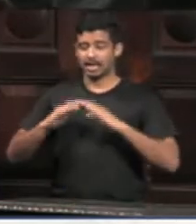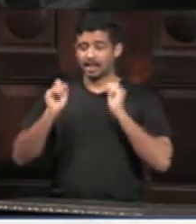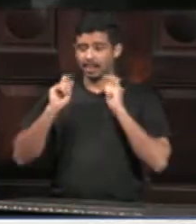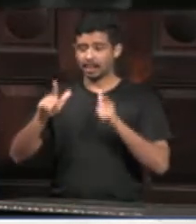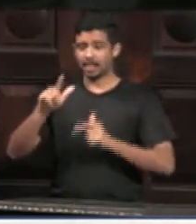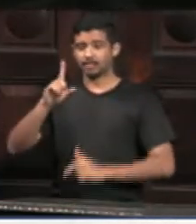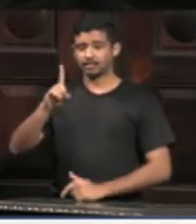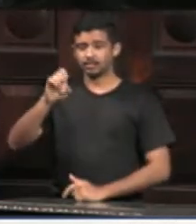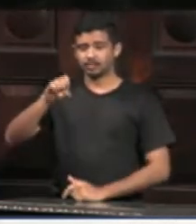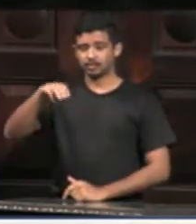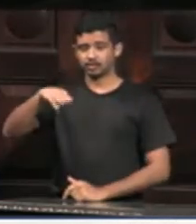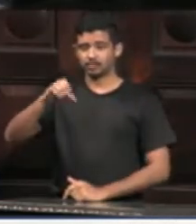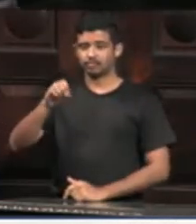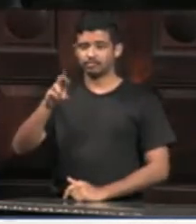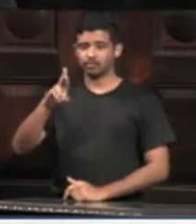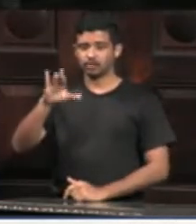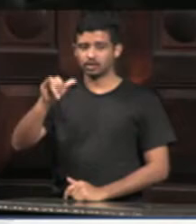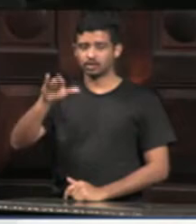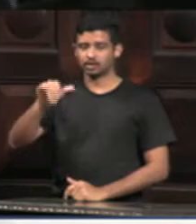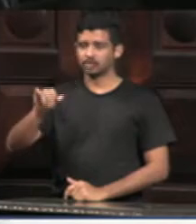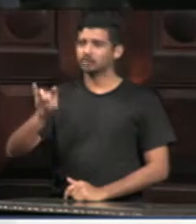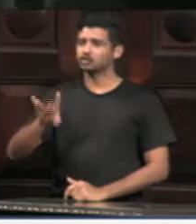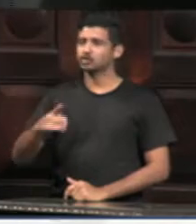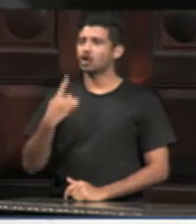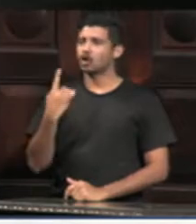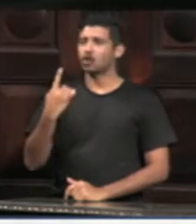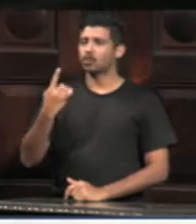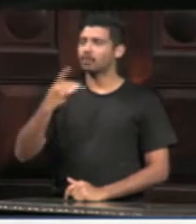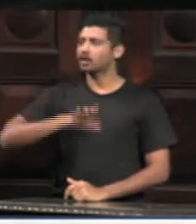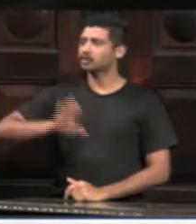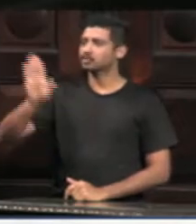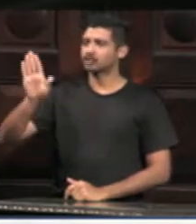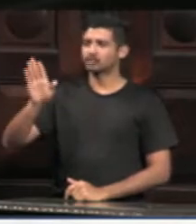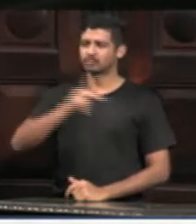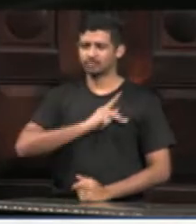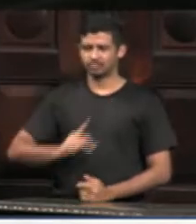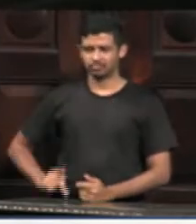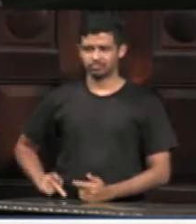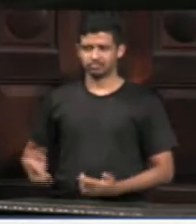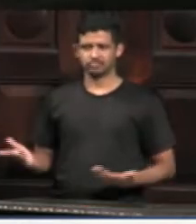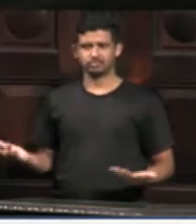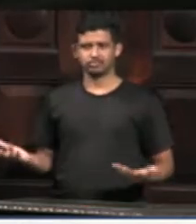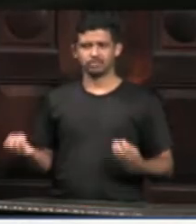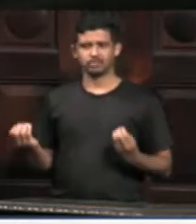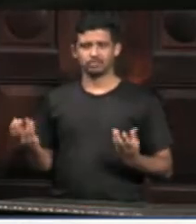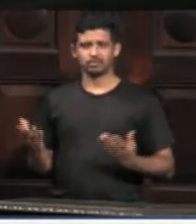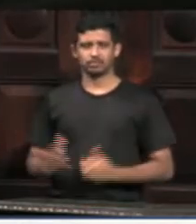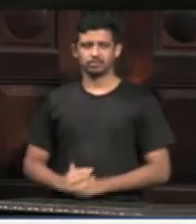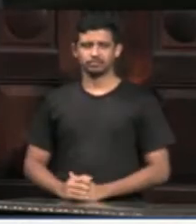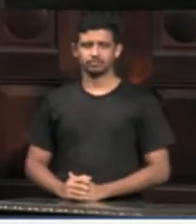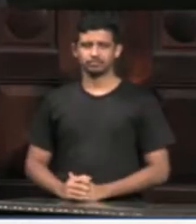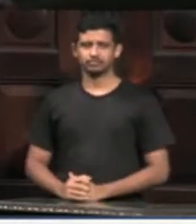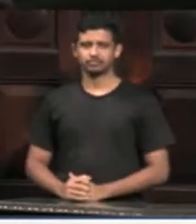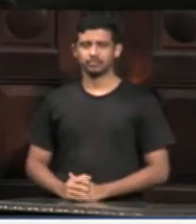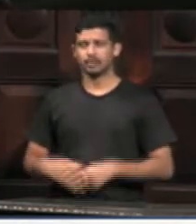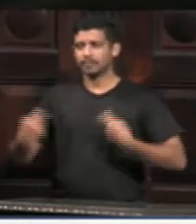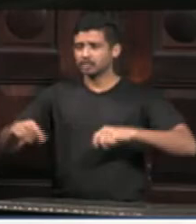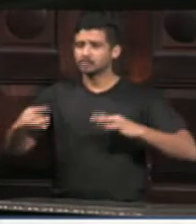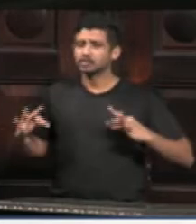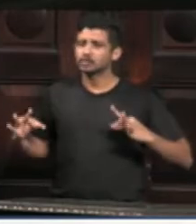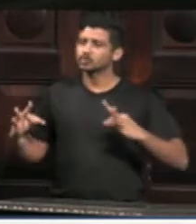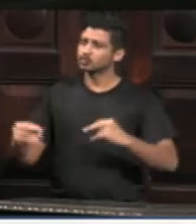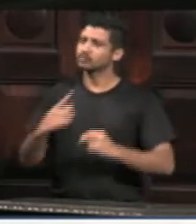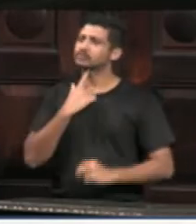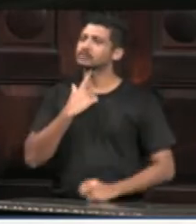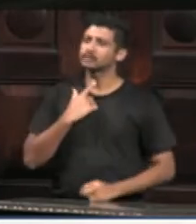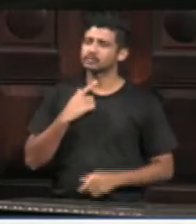essa queira ter só uma candidatura à presidência, que ela venha contemplar a todos os desejos e a